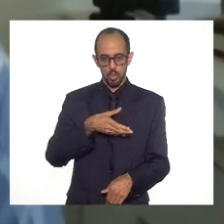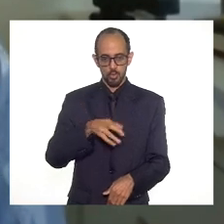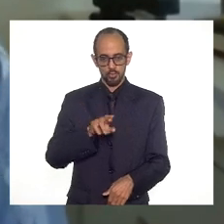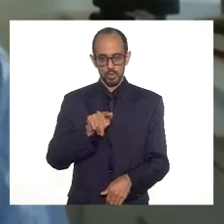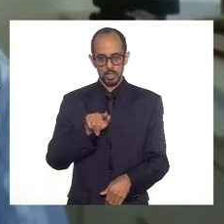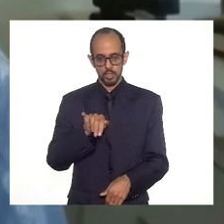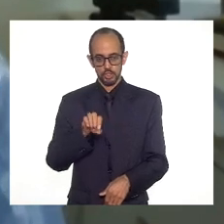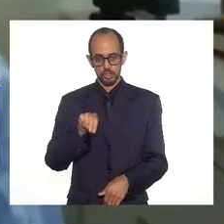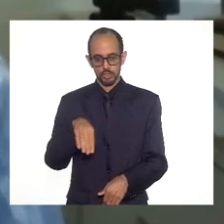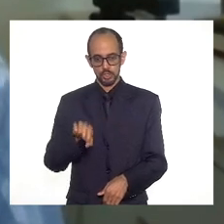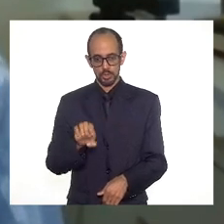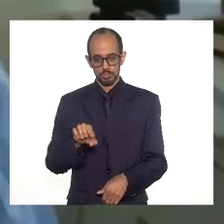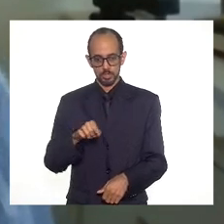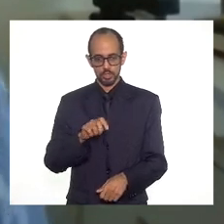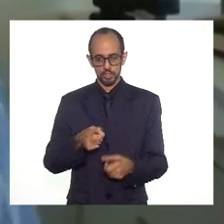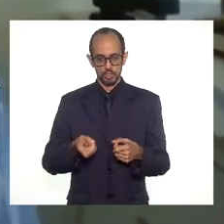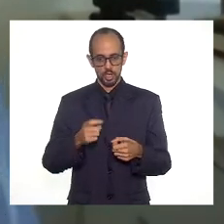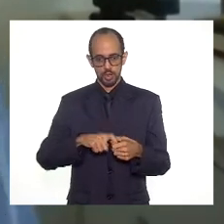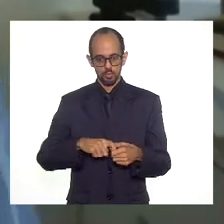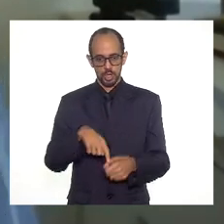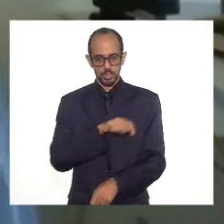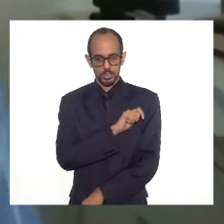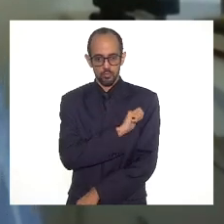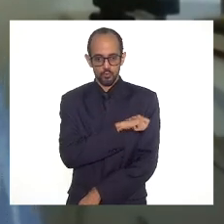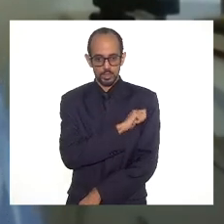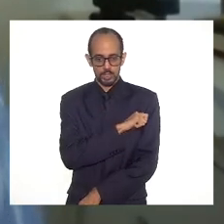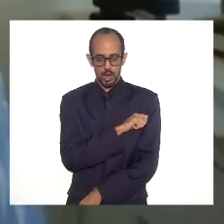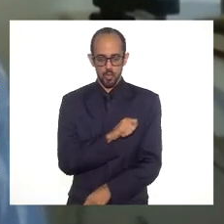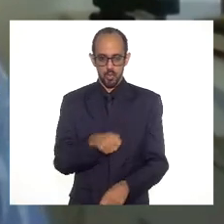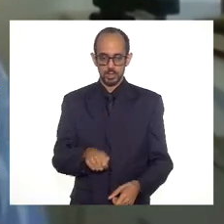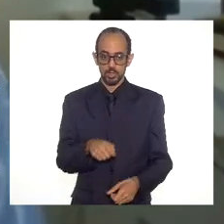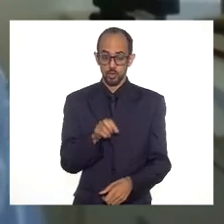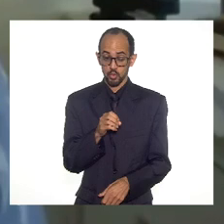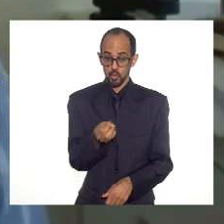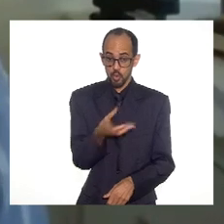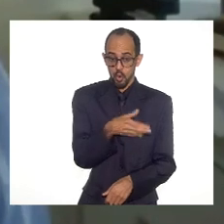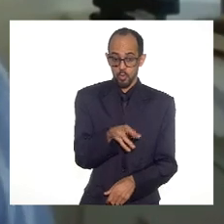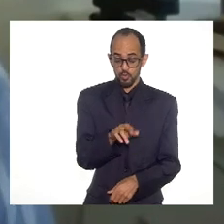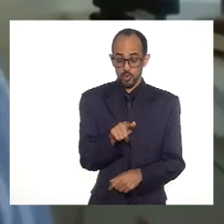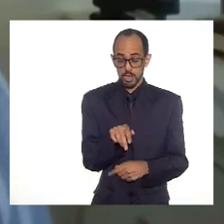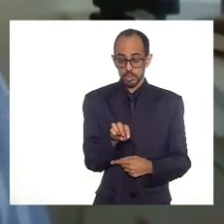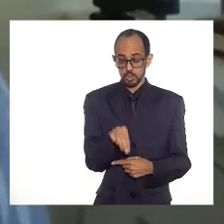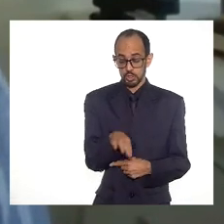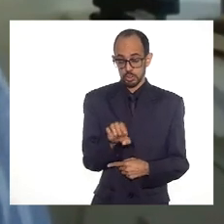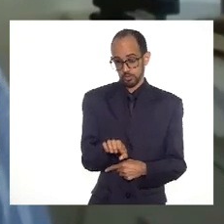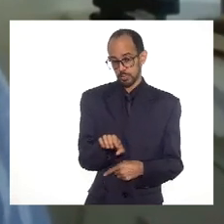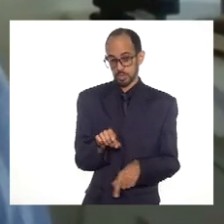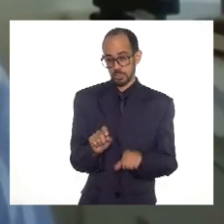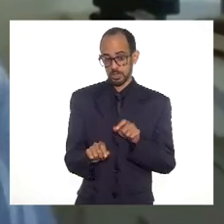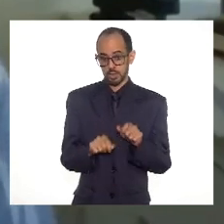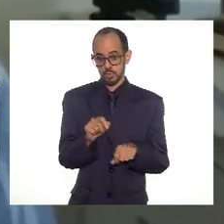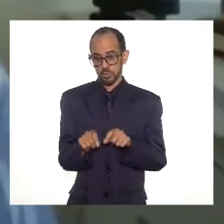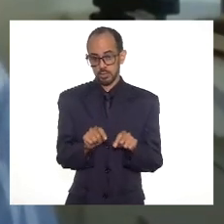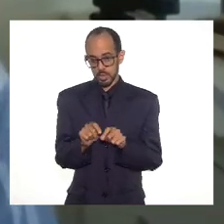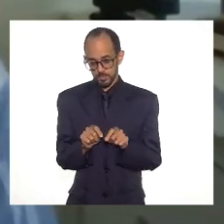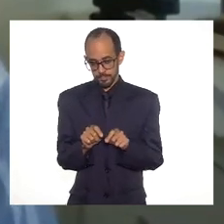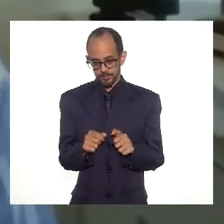de recuperação fiscal. Esse novo regime de recuperação fiscal, ele está